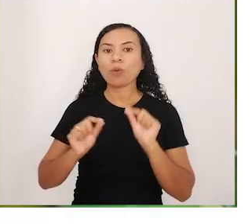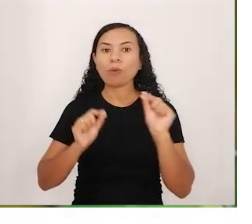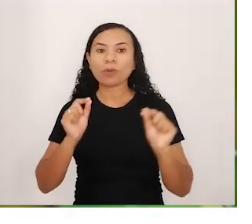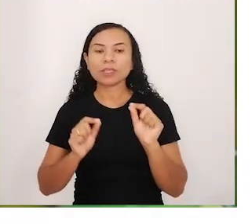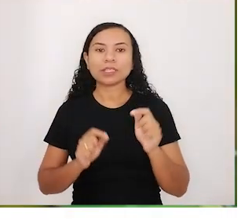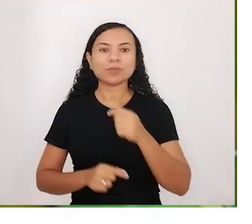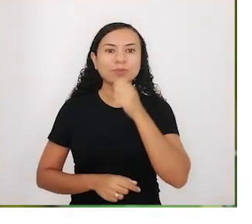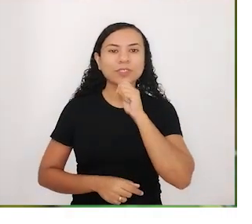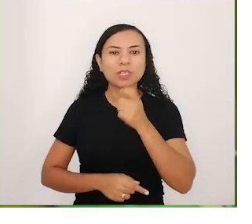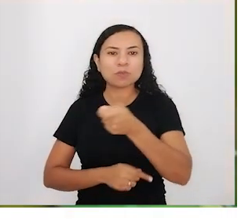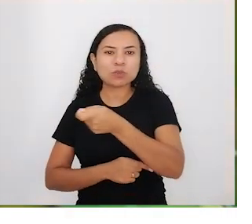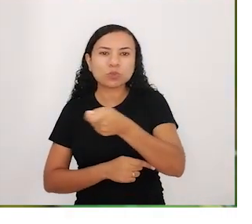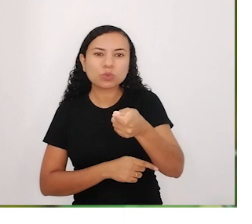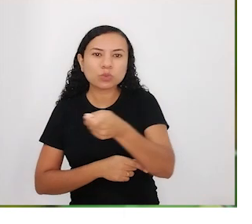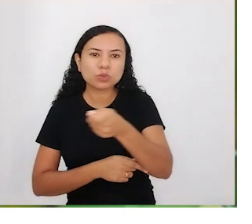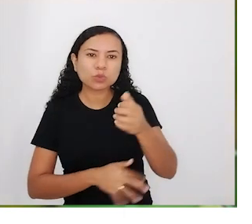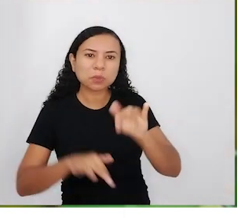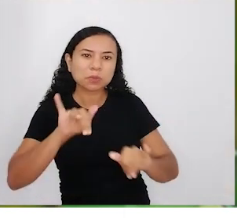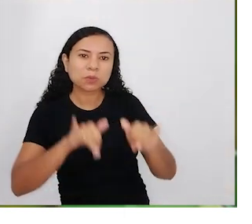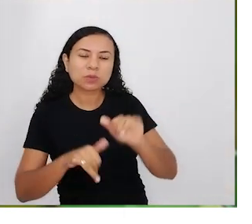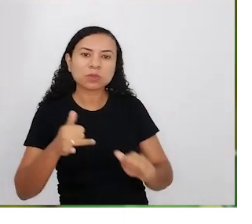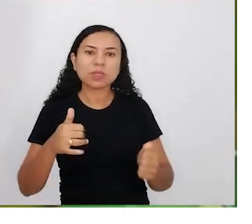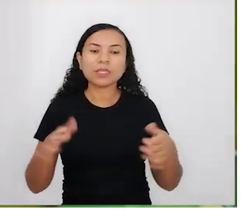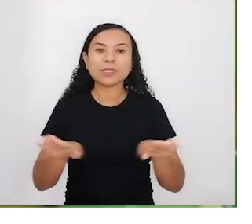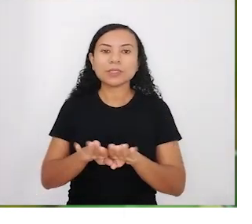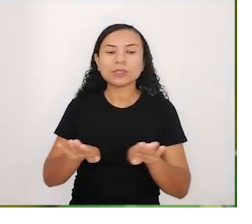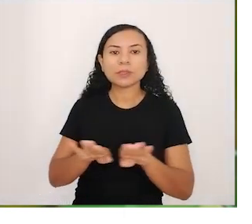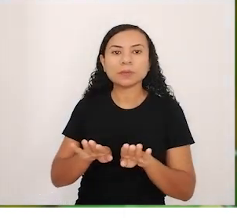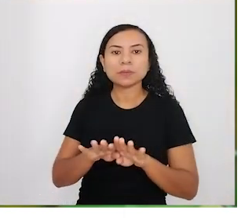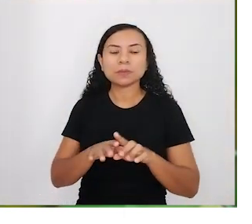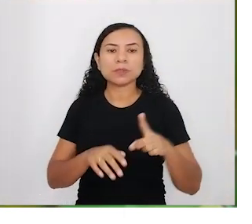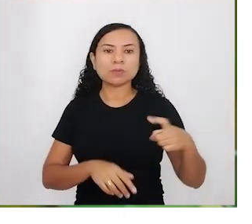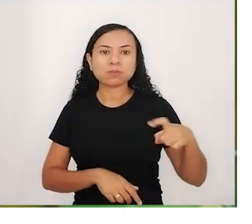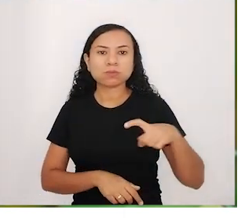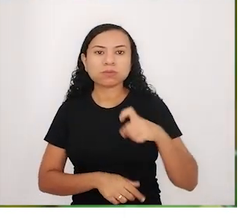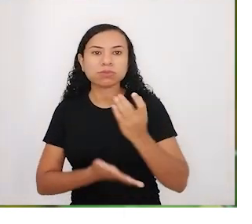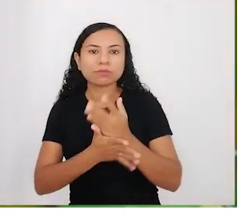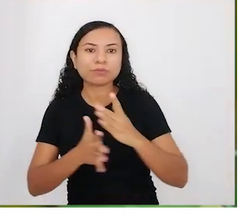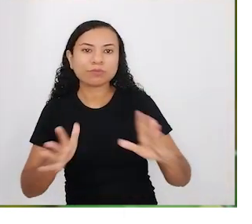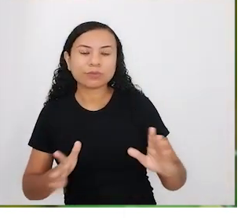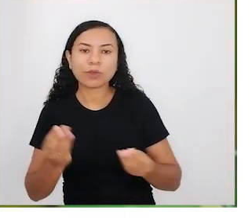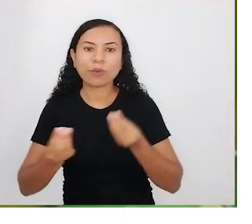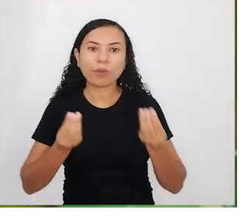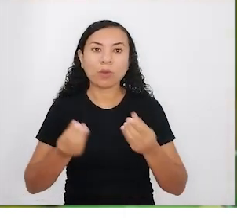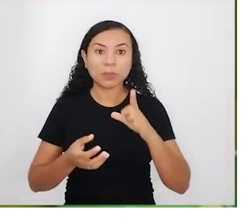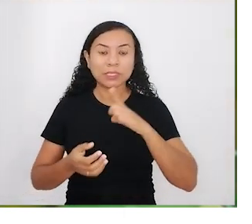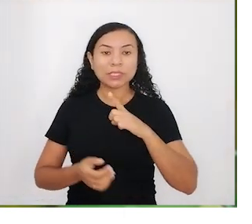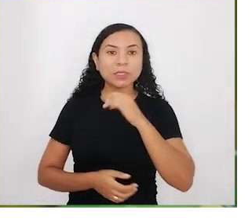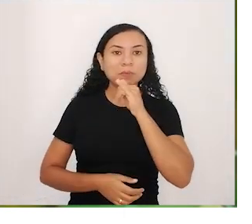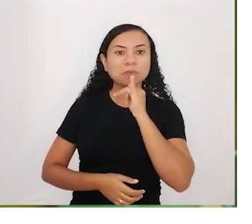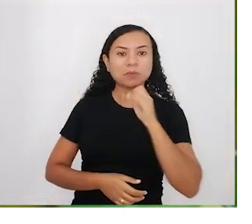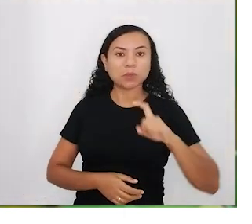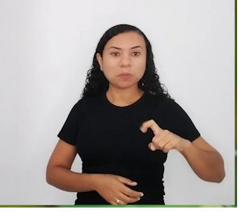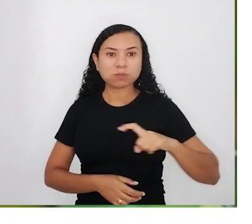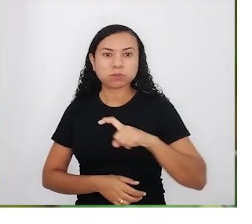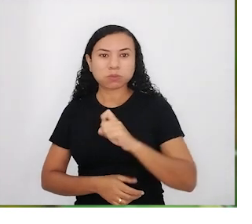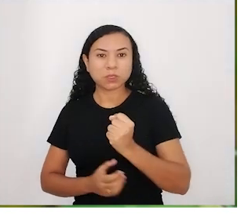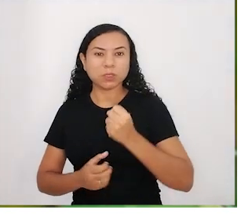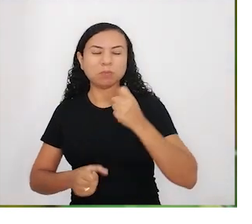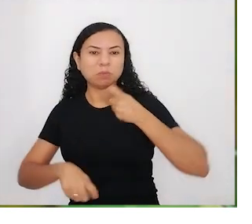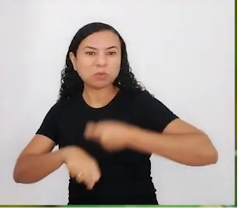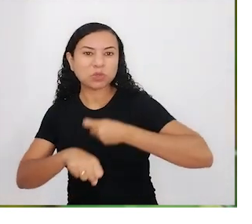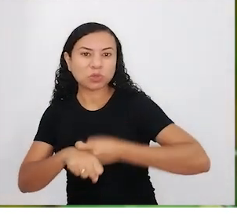como fertilizantes, sementes, agrotóxicos. Há uma bactéria que tem um gene de resistente muito utilizado na produção